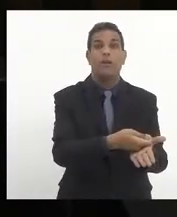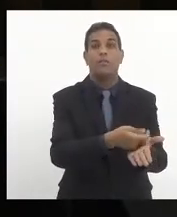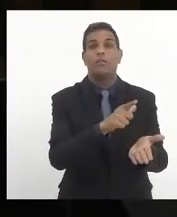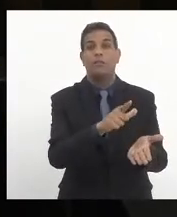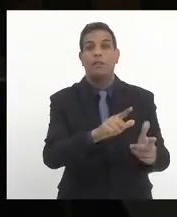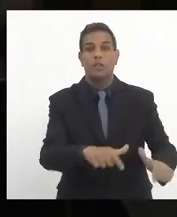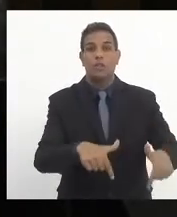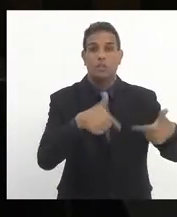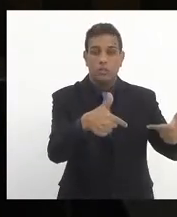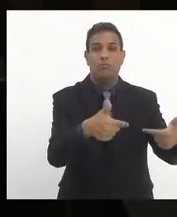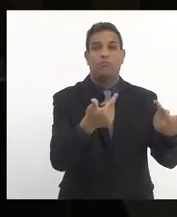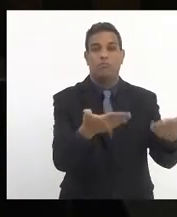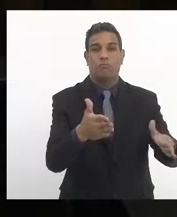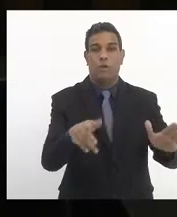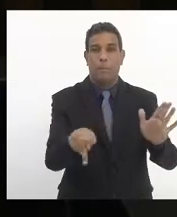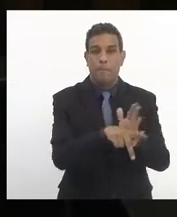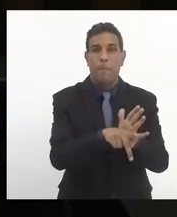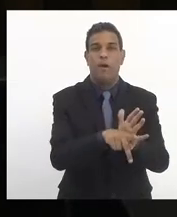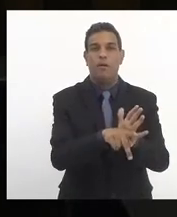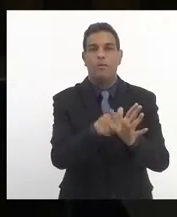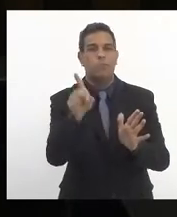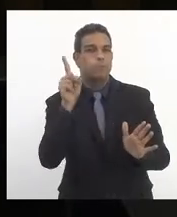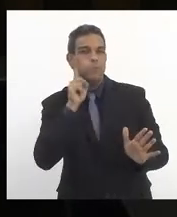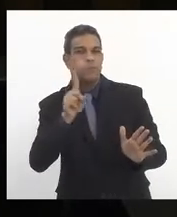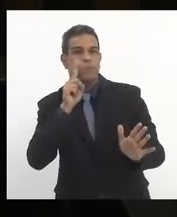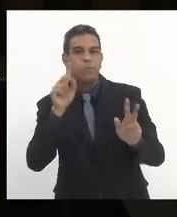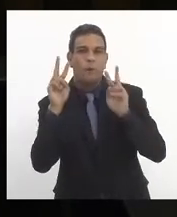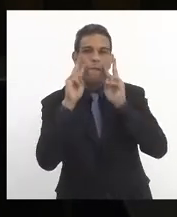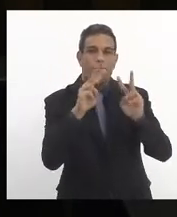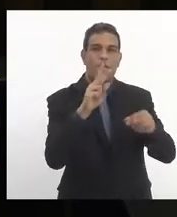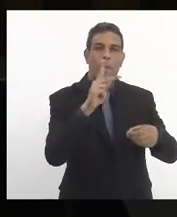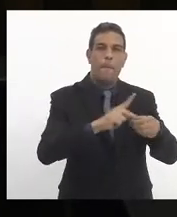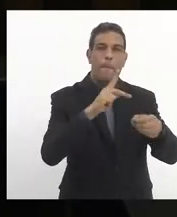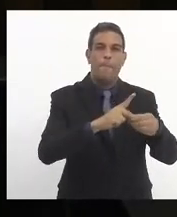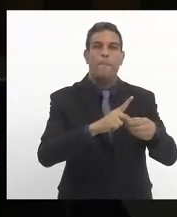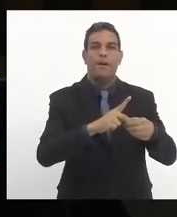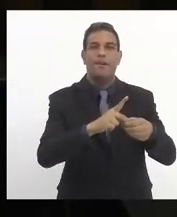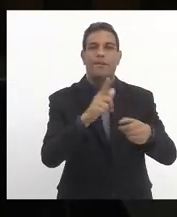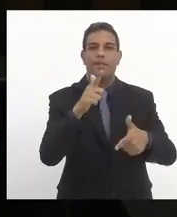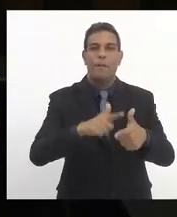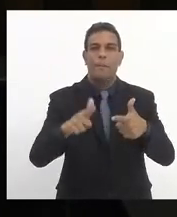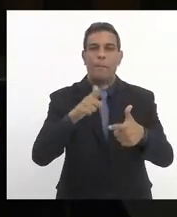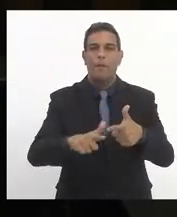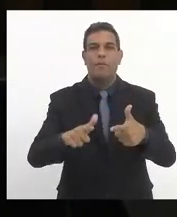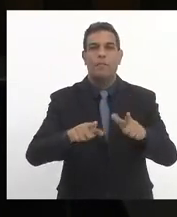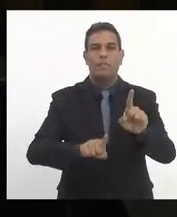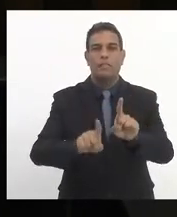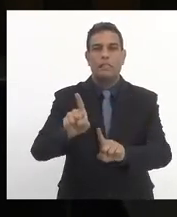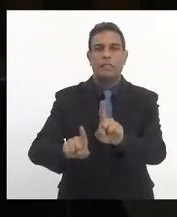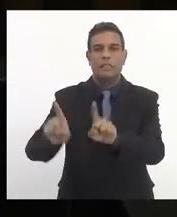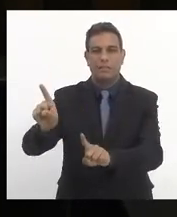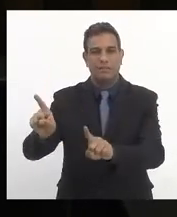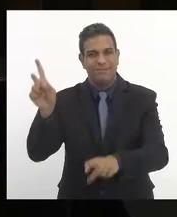ação do próprio Estados Unidos, visto a Petrobras ter ação na Bolsa de Nova York, né,